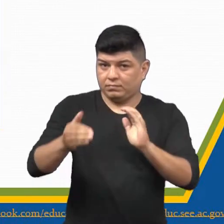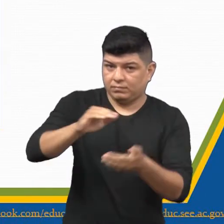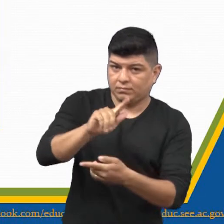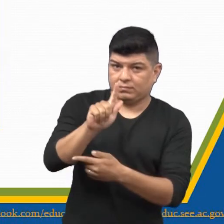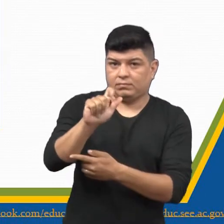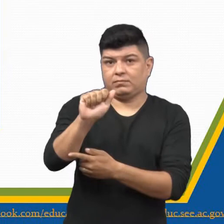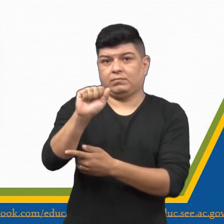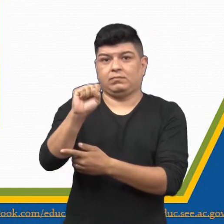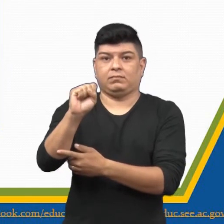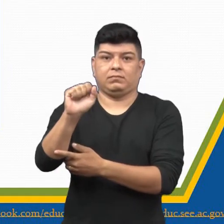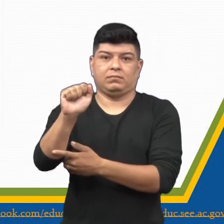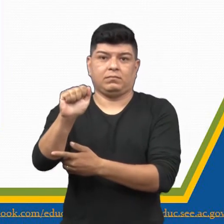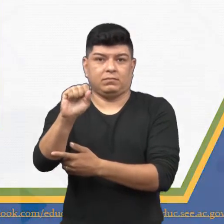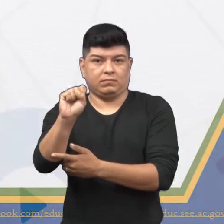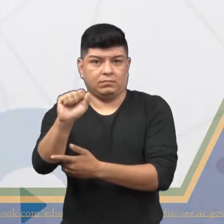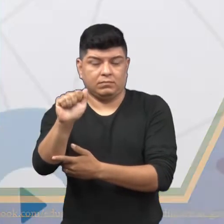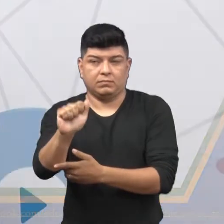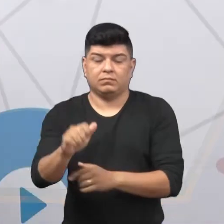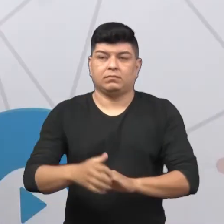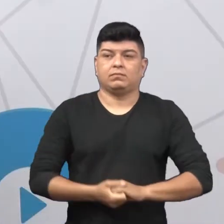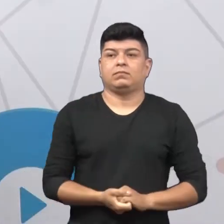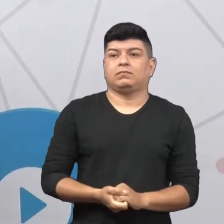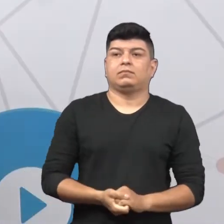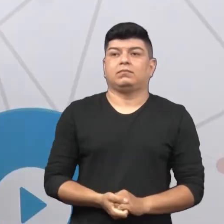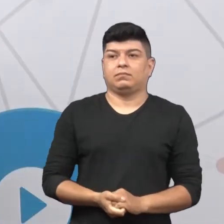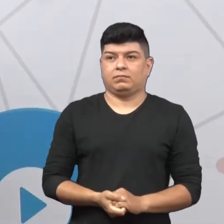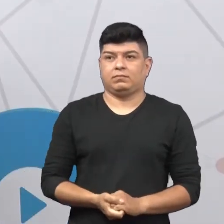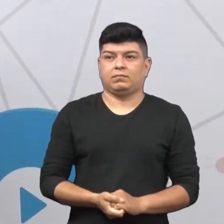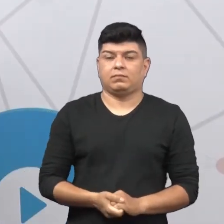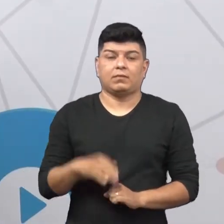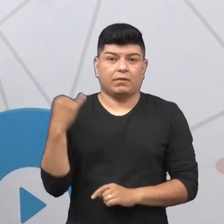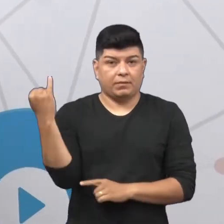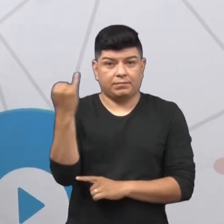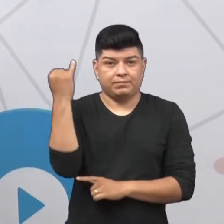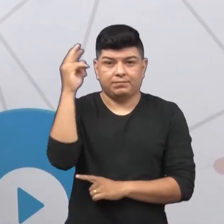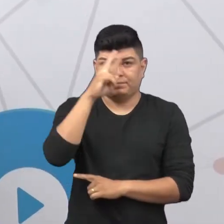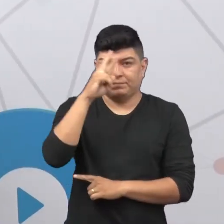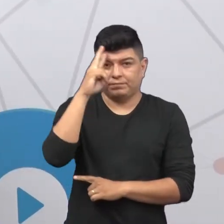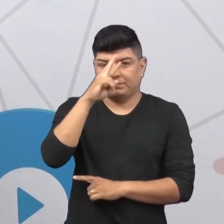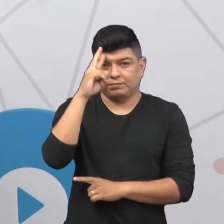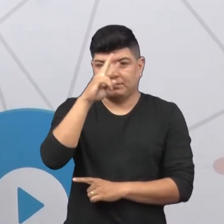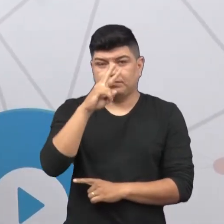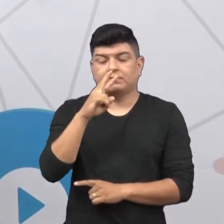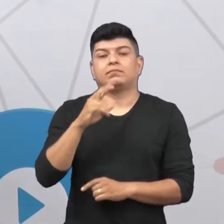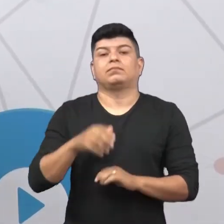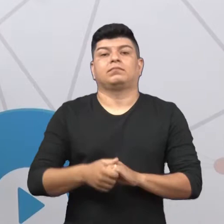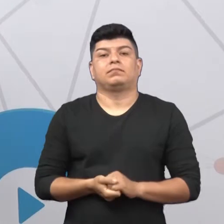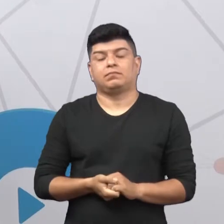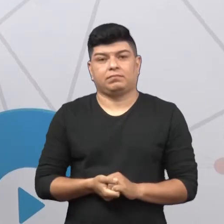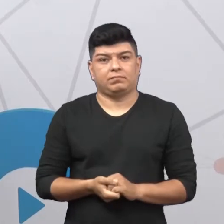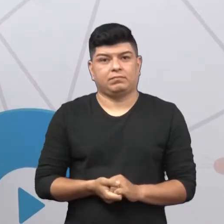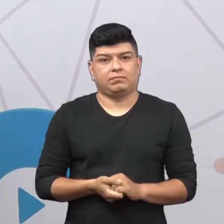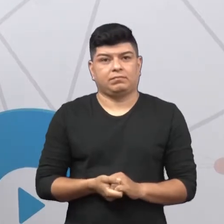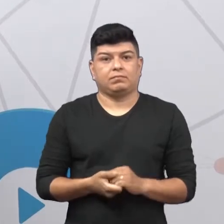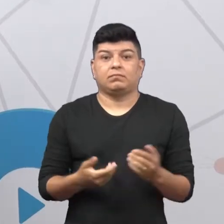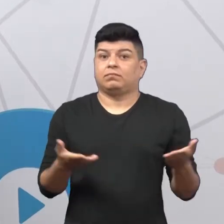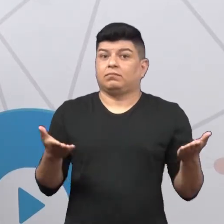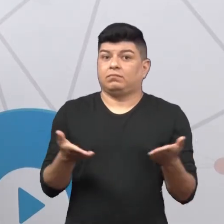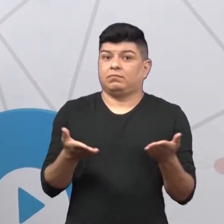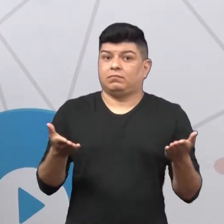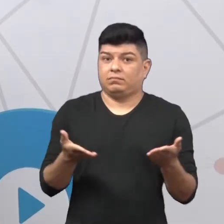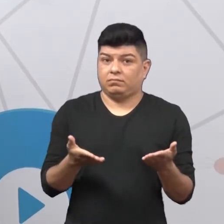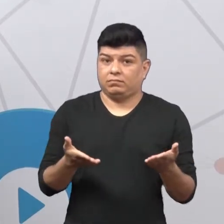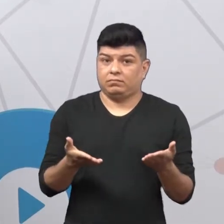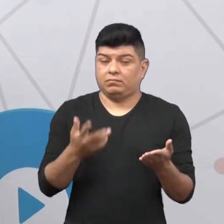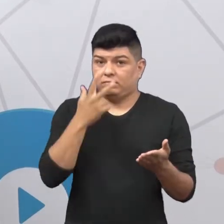transformações gasosas. É muito importante nós lembrarmos que estamos envolto de uma